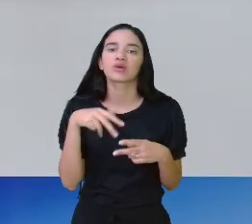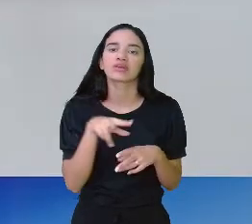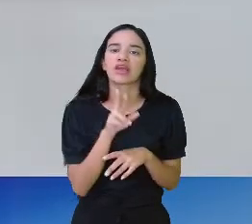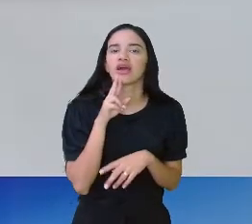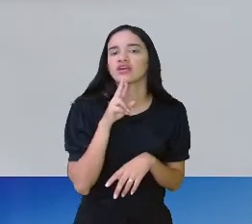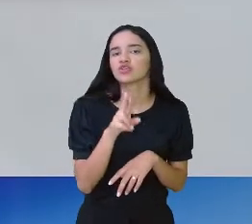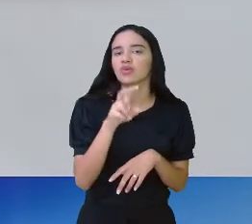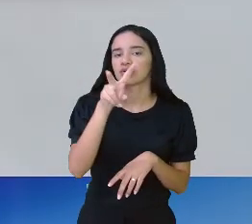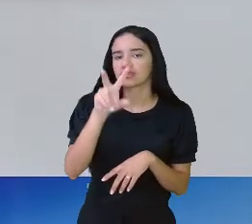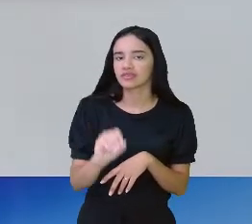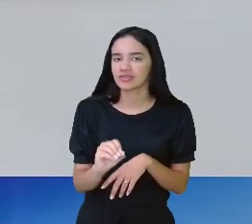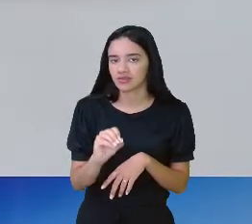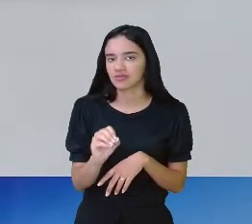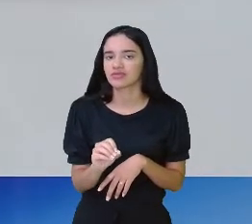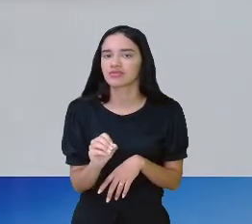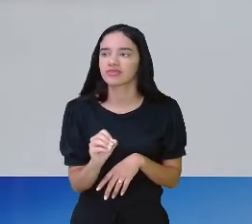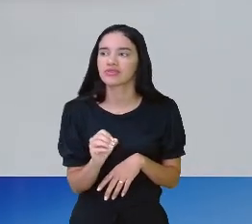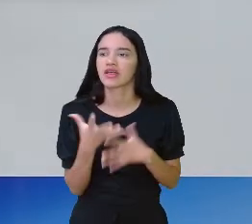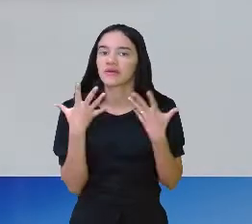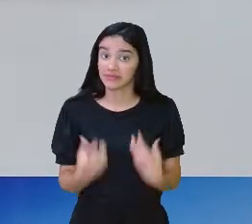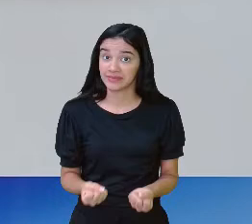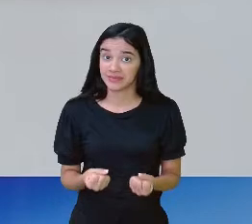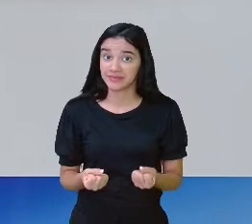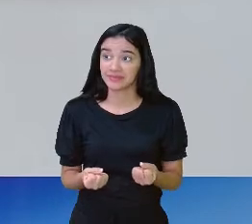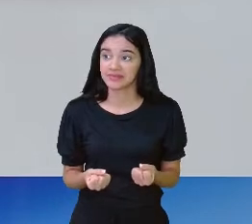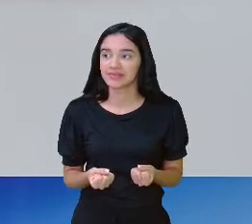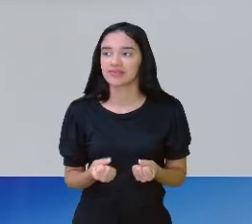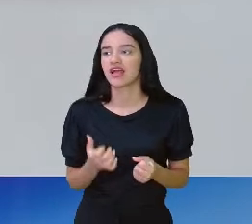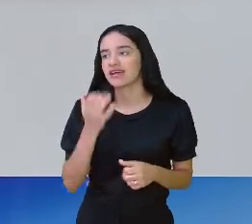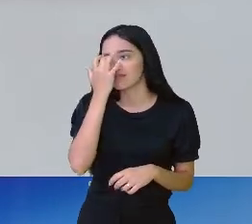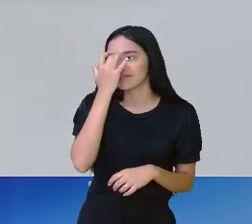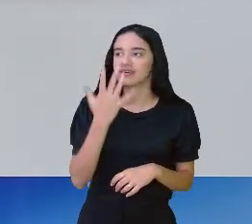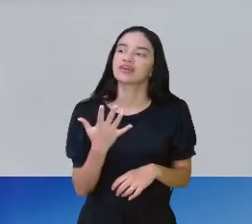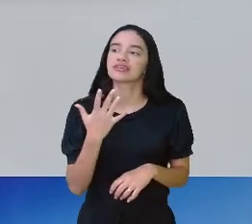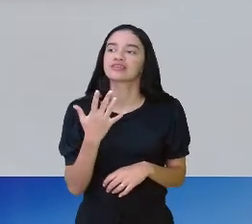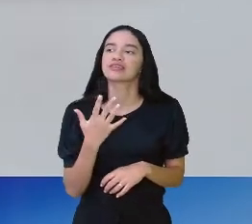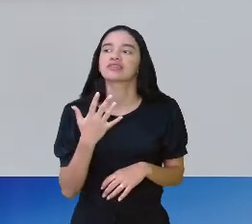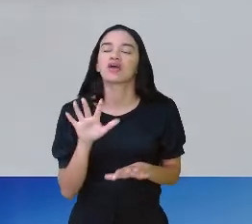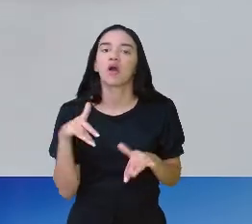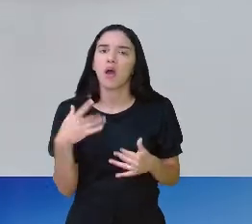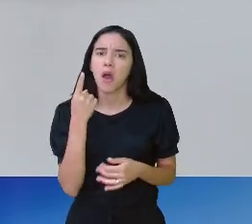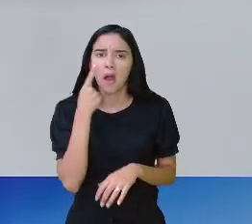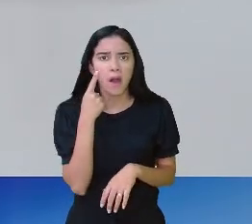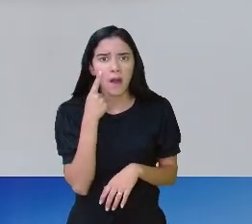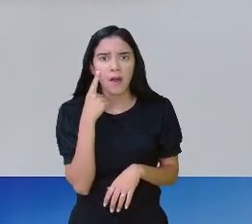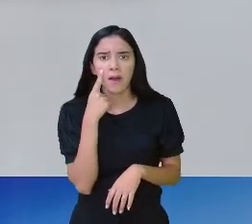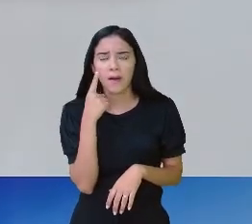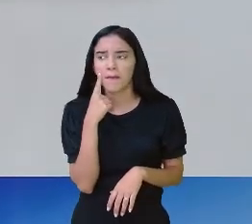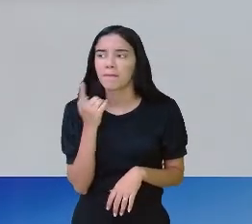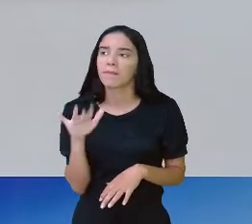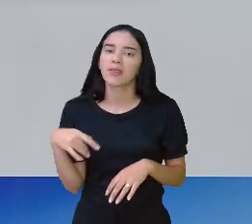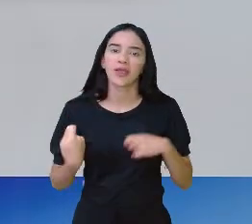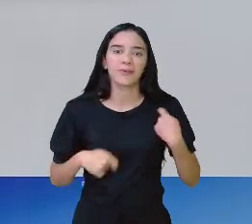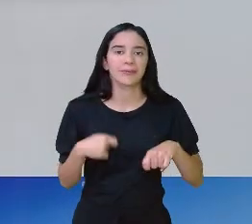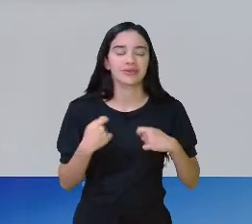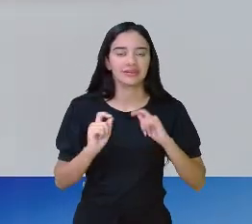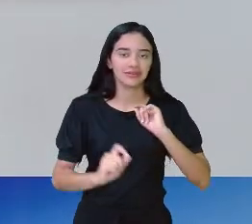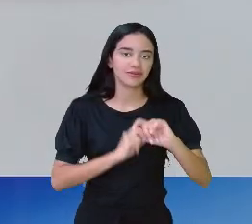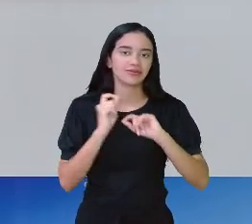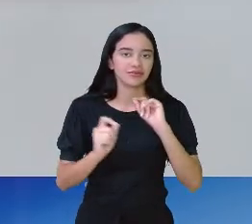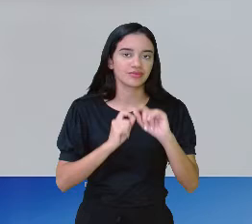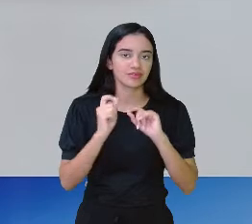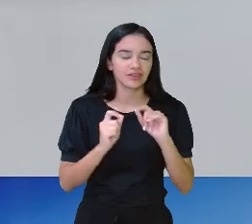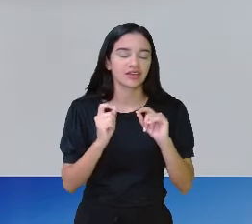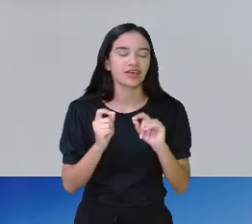50? Será que é 50? Vamos fazer? Fácil demais, minha gente. Olha para aí. Eu só preciso fazer uma